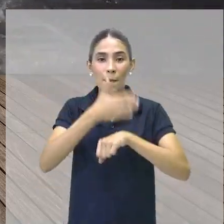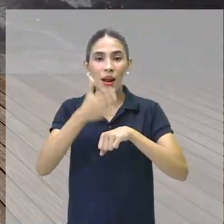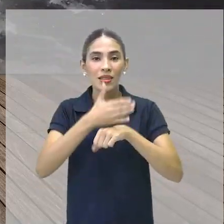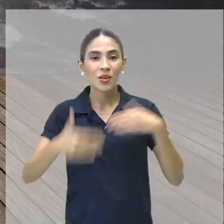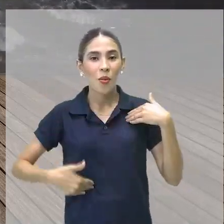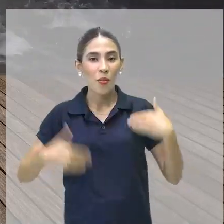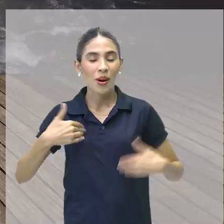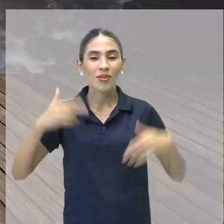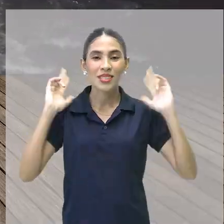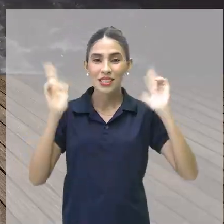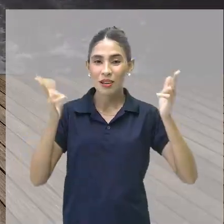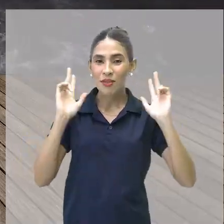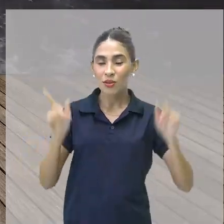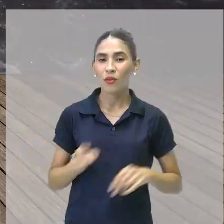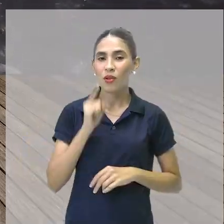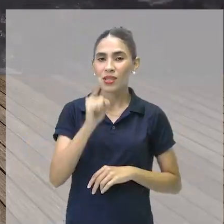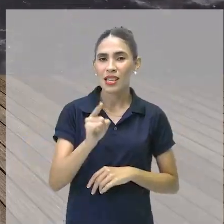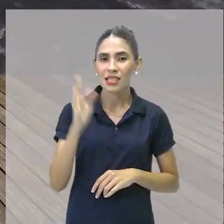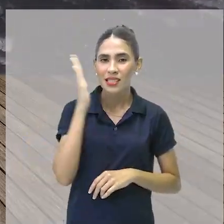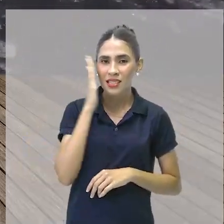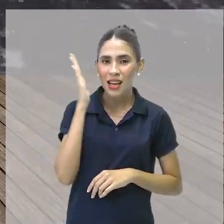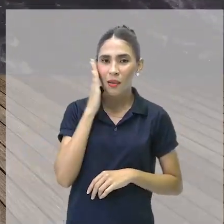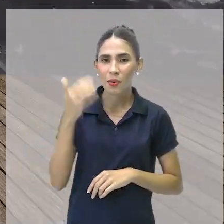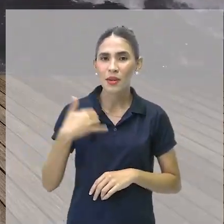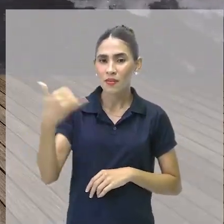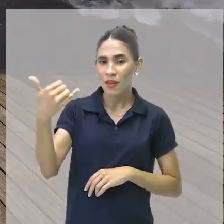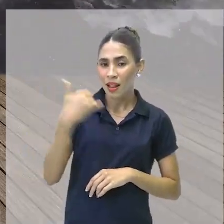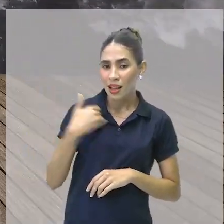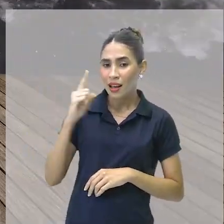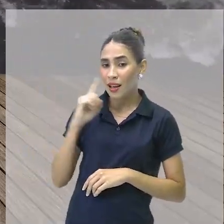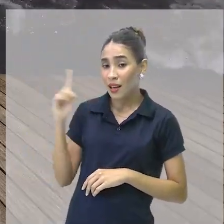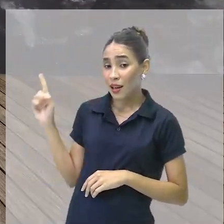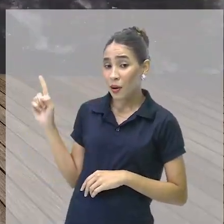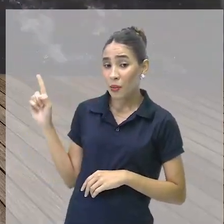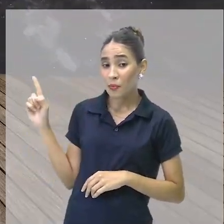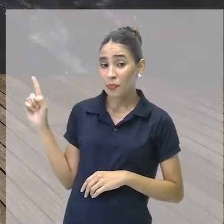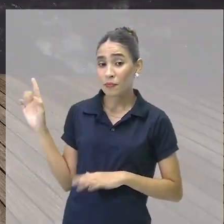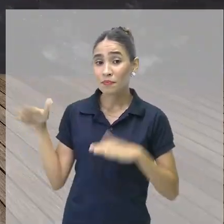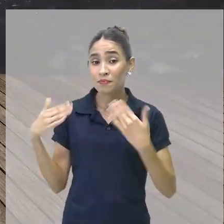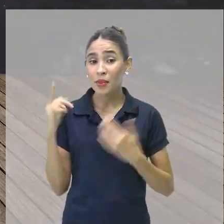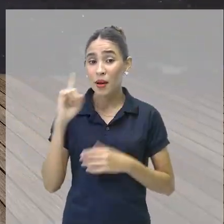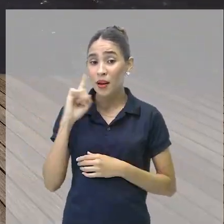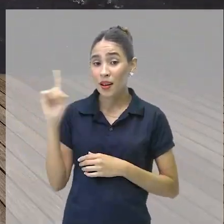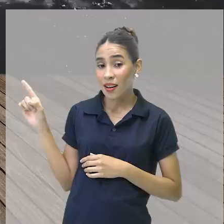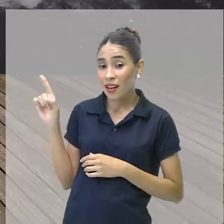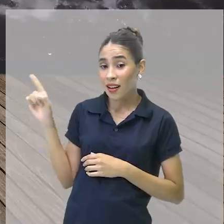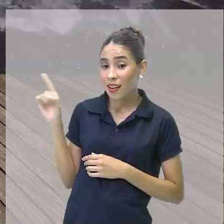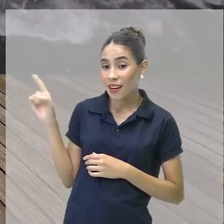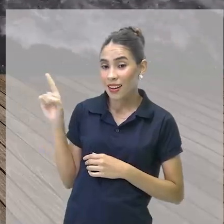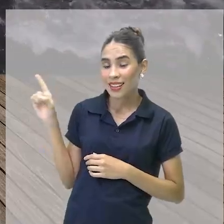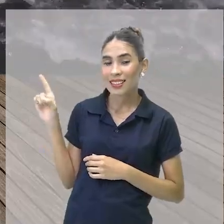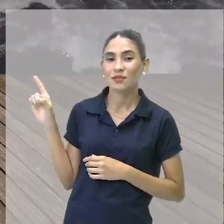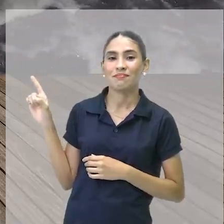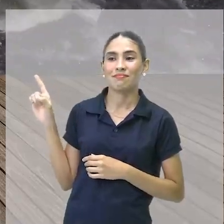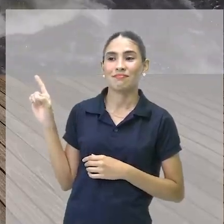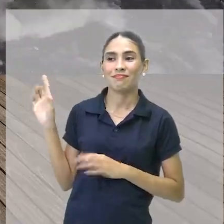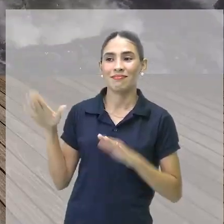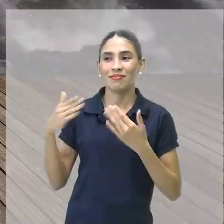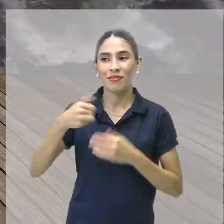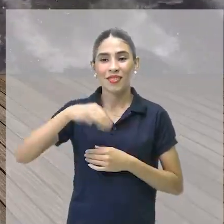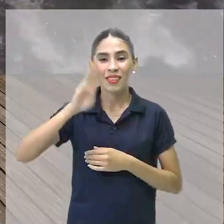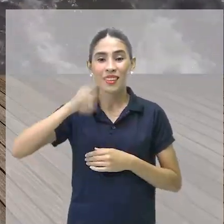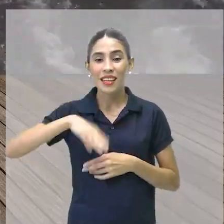de aventura. Vocês sabem me dizer qual é? Eu estou na frente, olha só aqui, ó. Opa, opa, opa. Olha aqui, quem